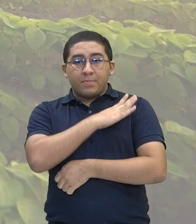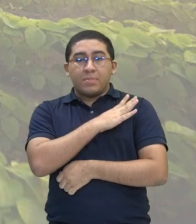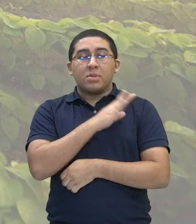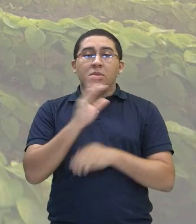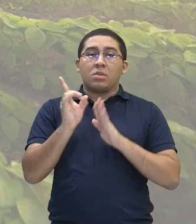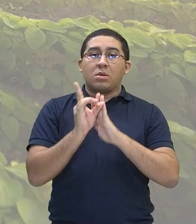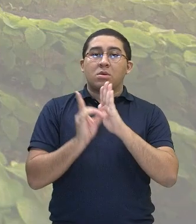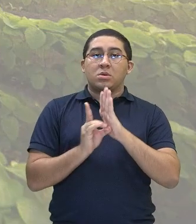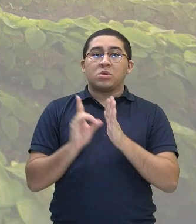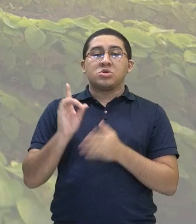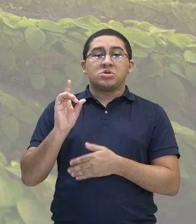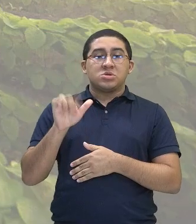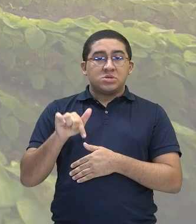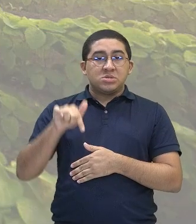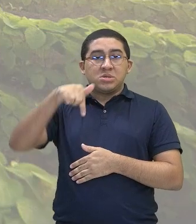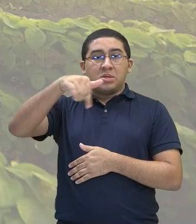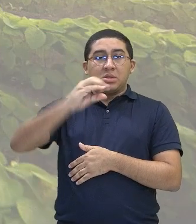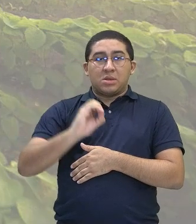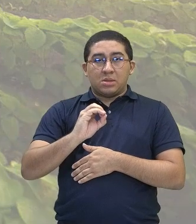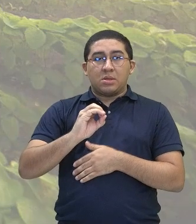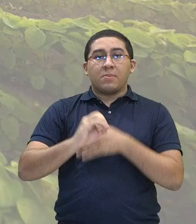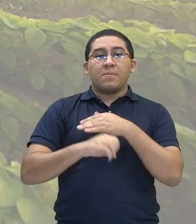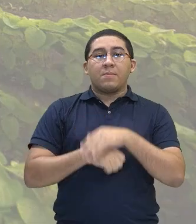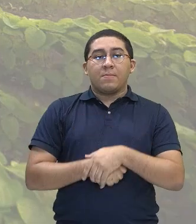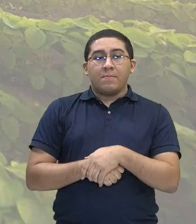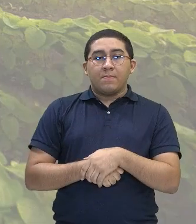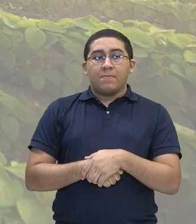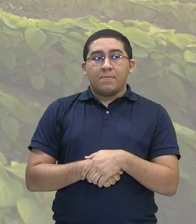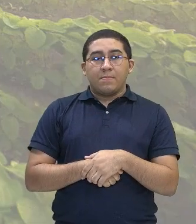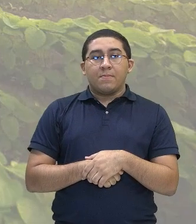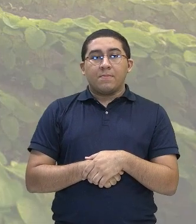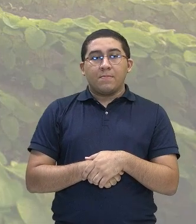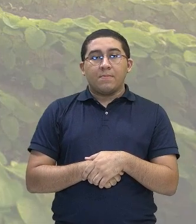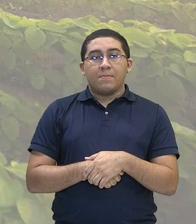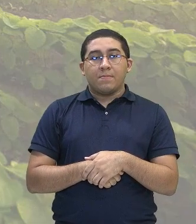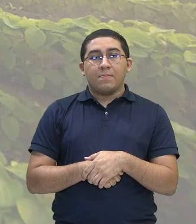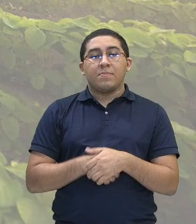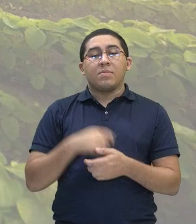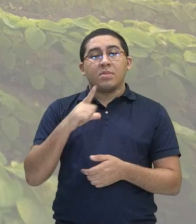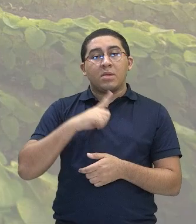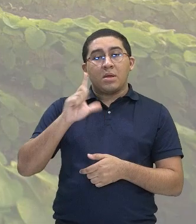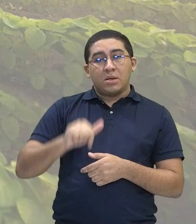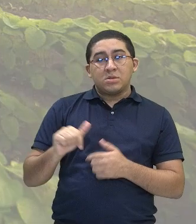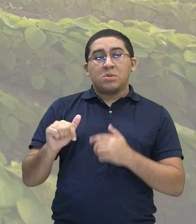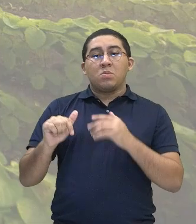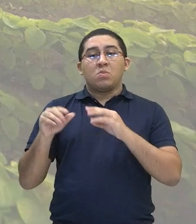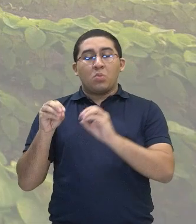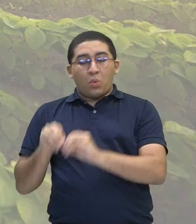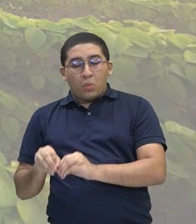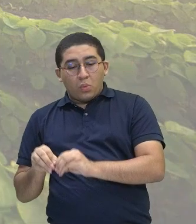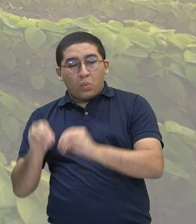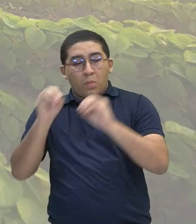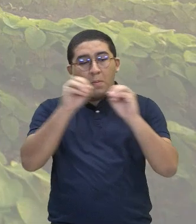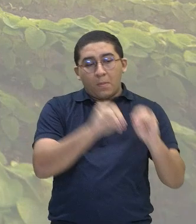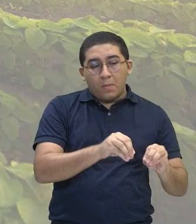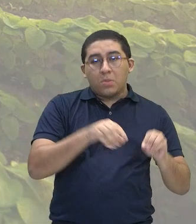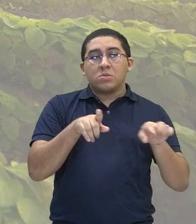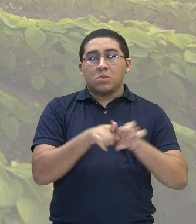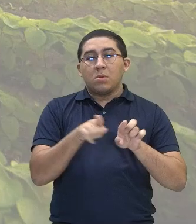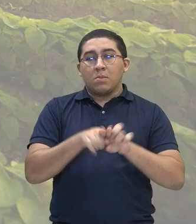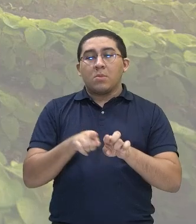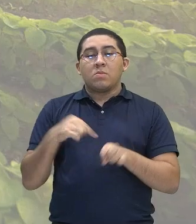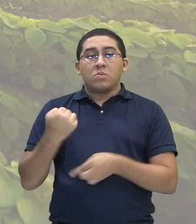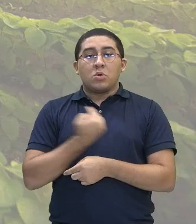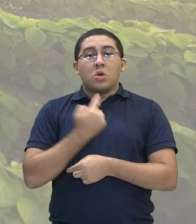década de 1970. Então, isso acaba provocando esses deslocamentos, né? Além disso, a gente também vai observar que